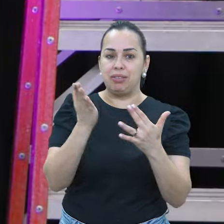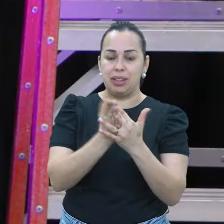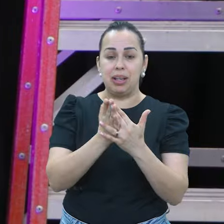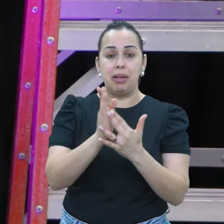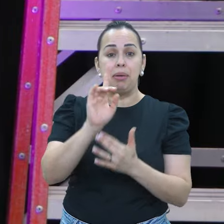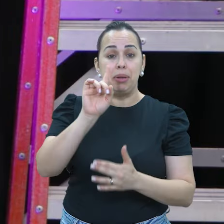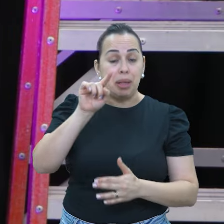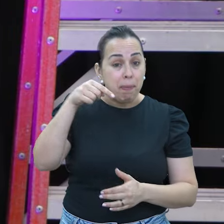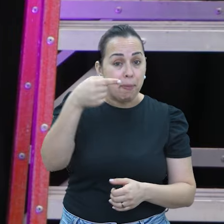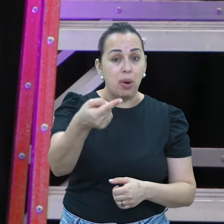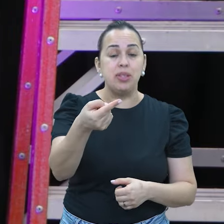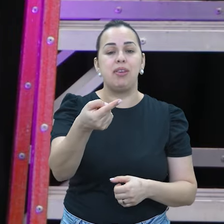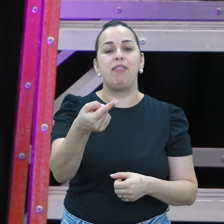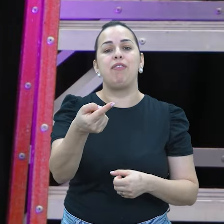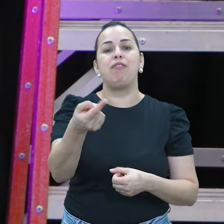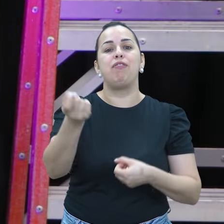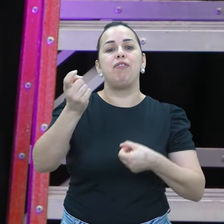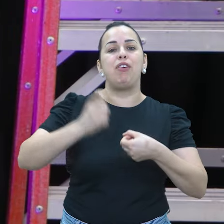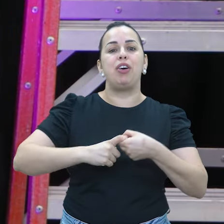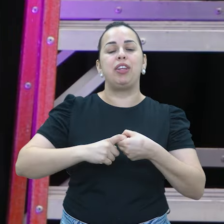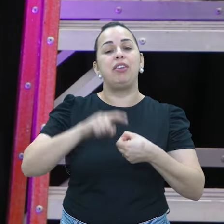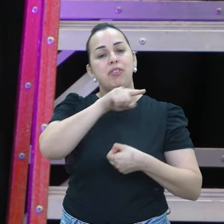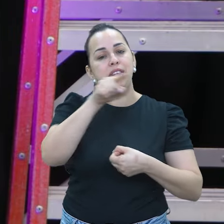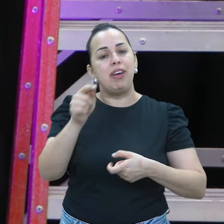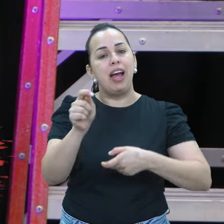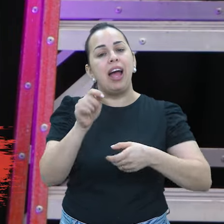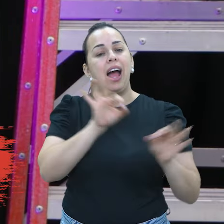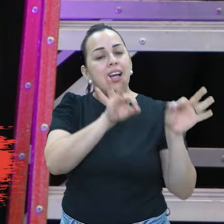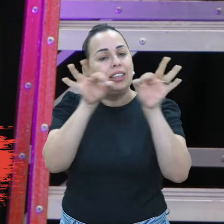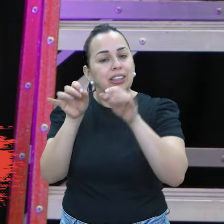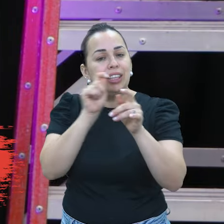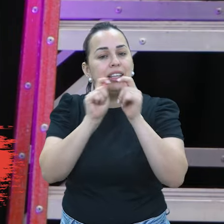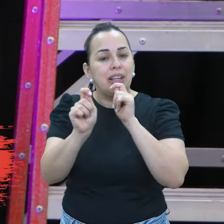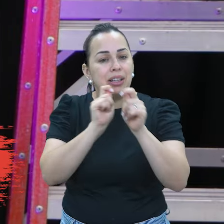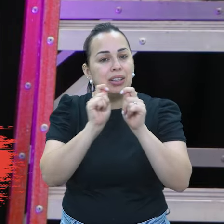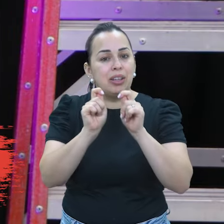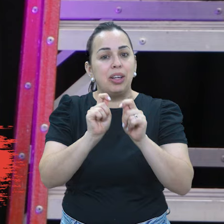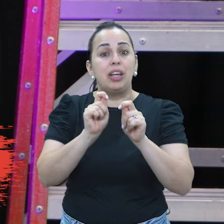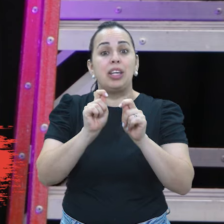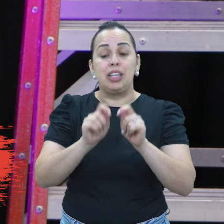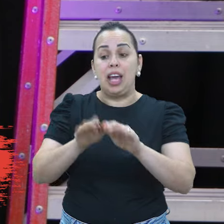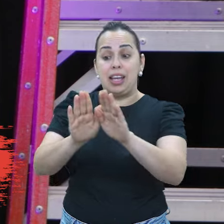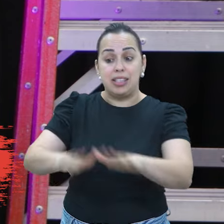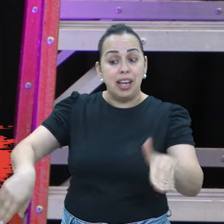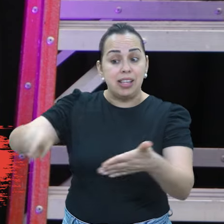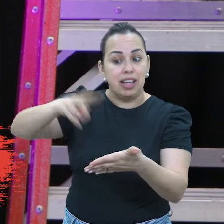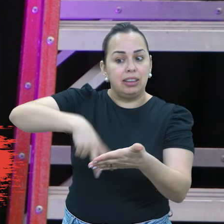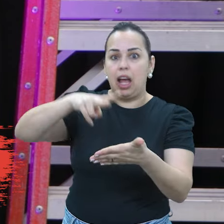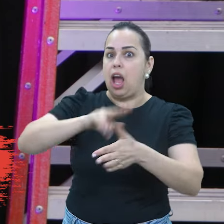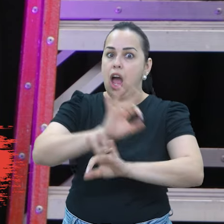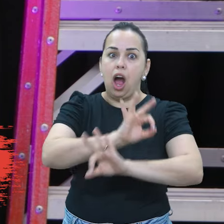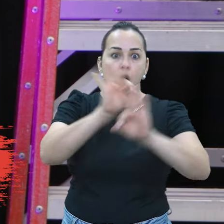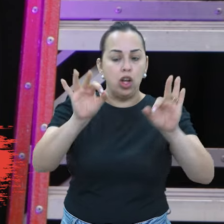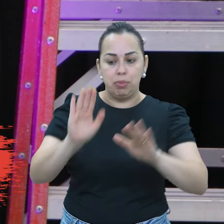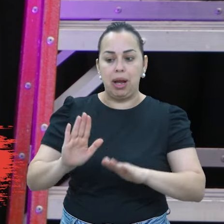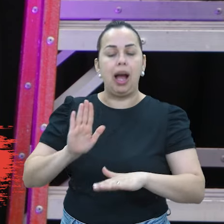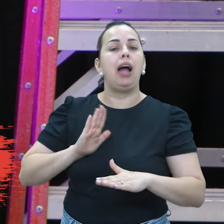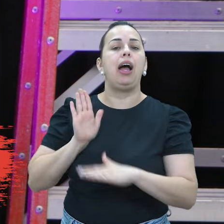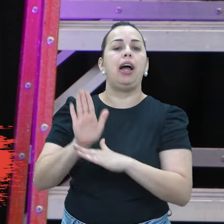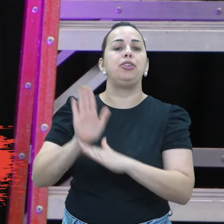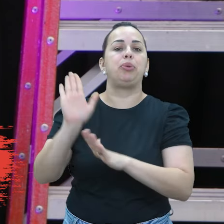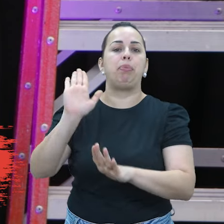www.gov.br/planalto. Agora a gente vai para um intervalo, mas no próximo bloco você vai conferir uma reportagem sobre os benefícios da leitura